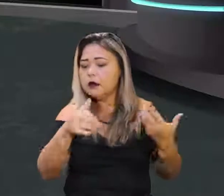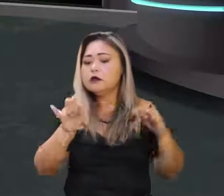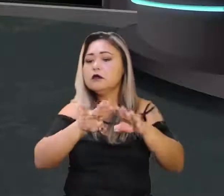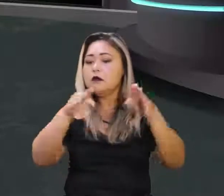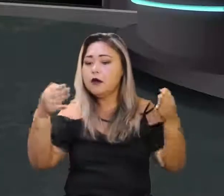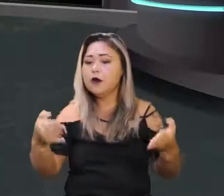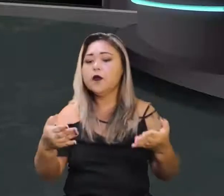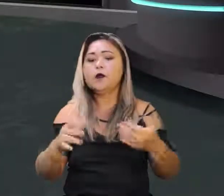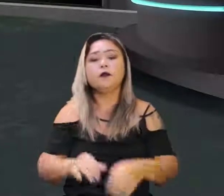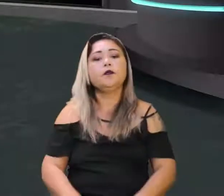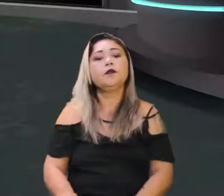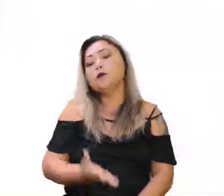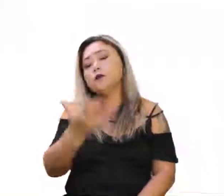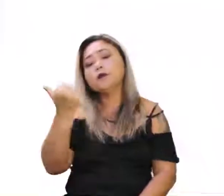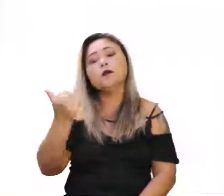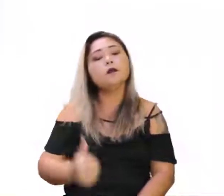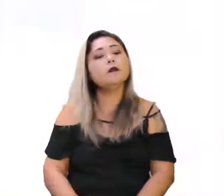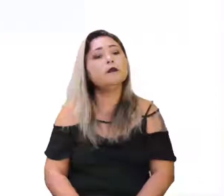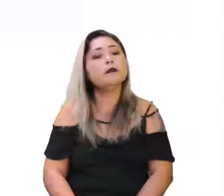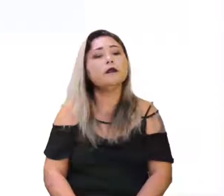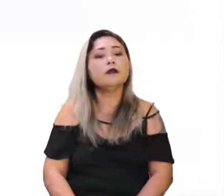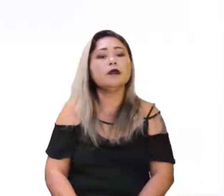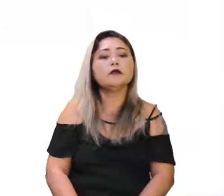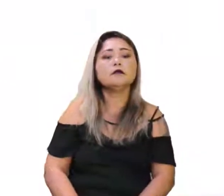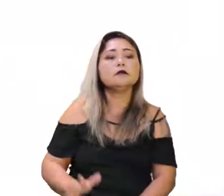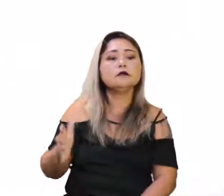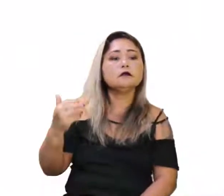palco agora. Vamos lá.